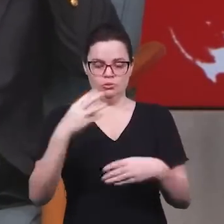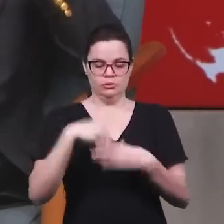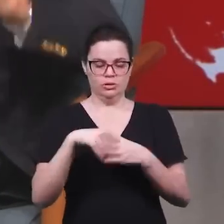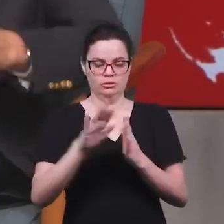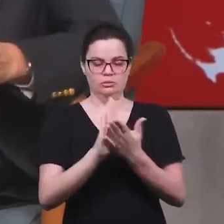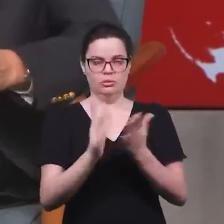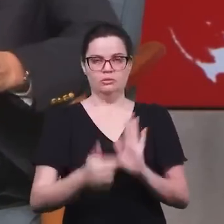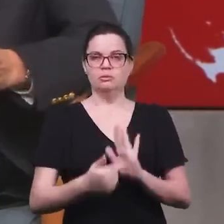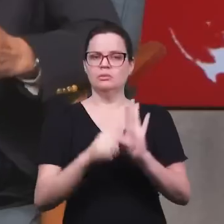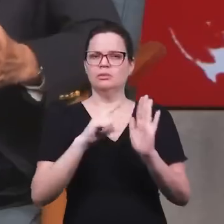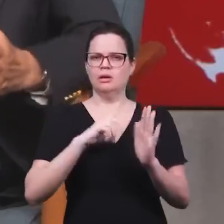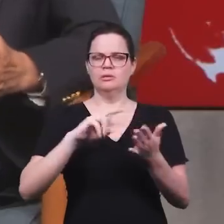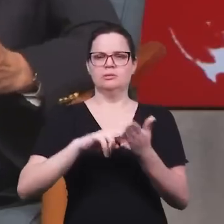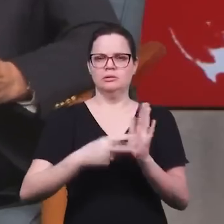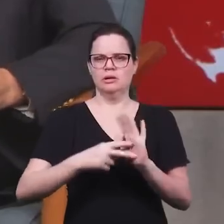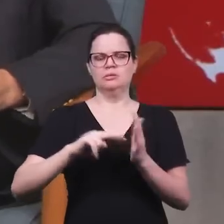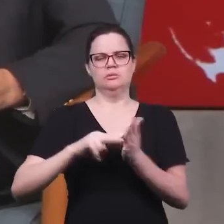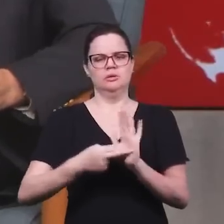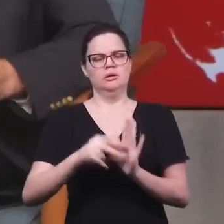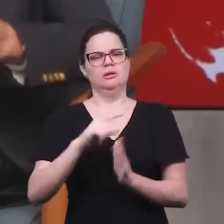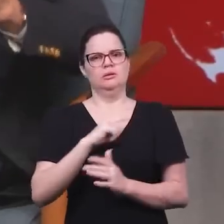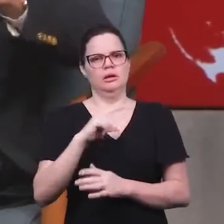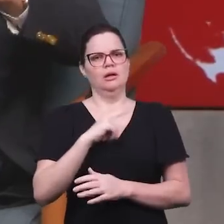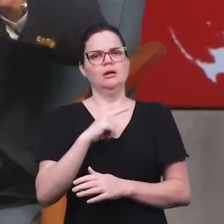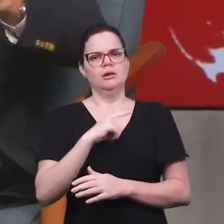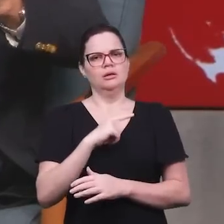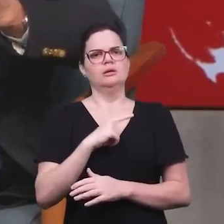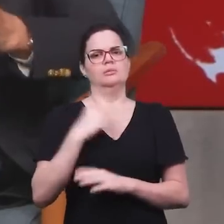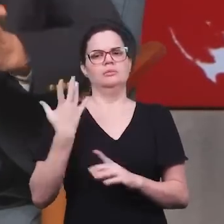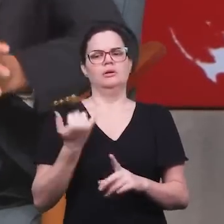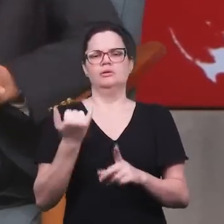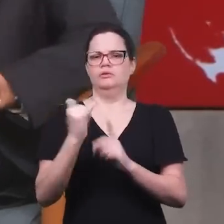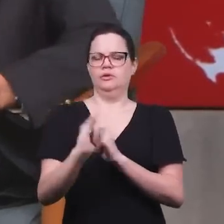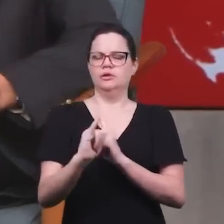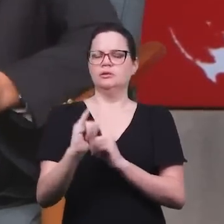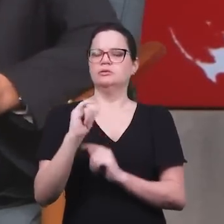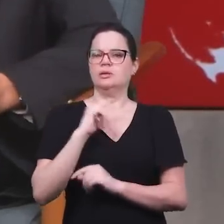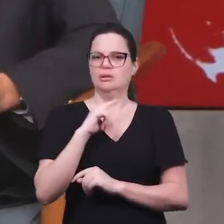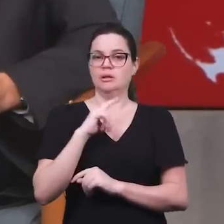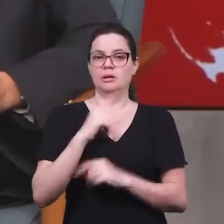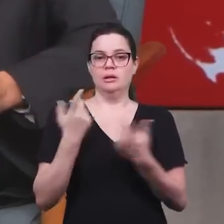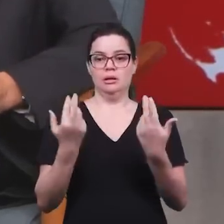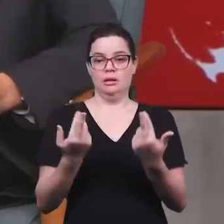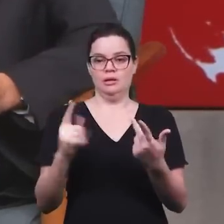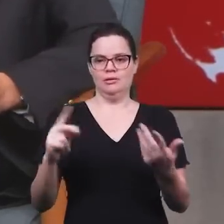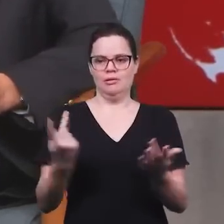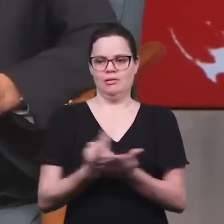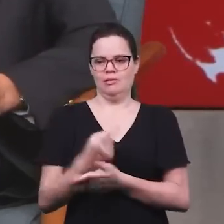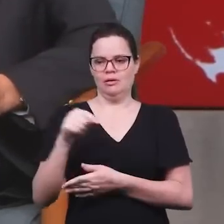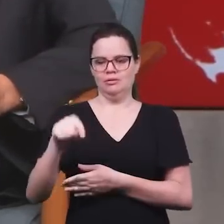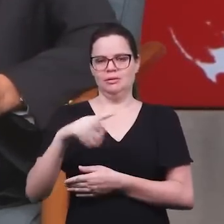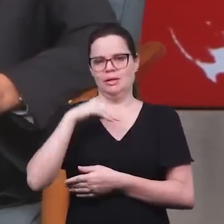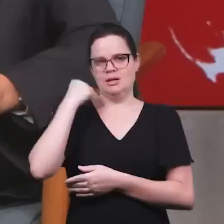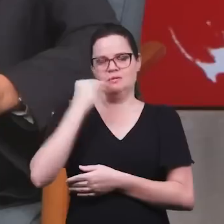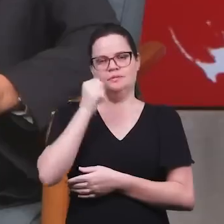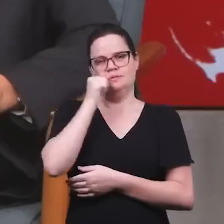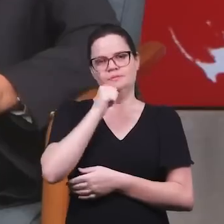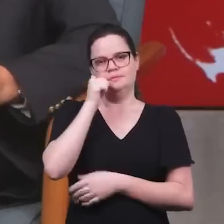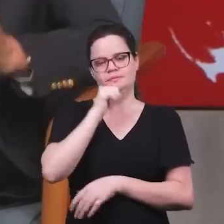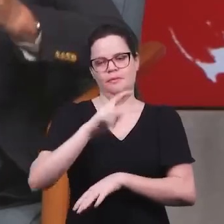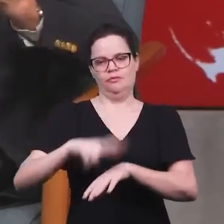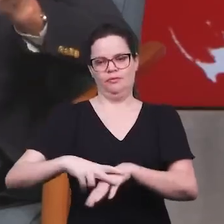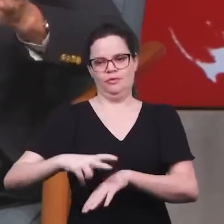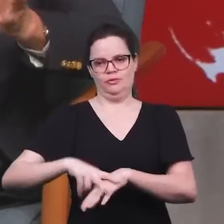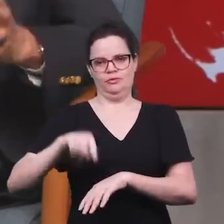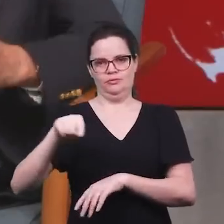tem um significado, tem um sentido, como isso que aconteceu nessa experiência aí